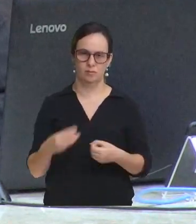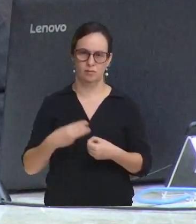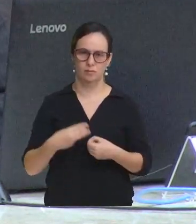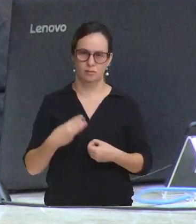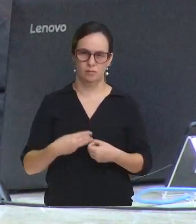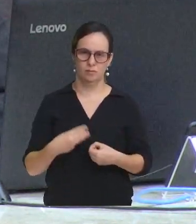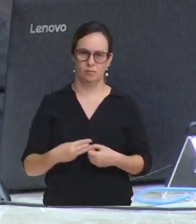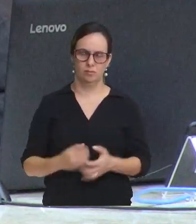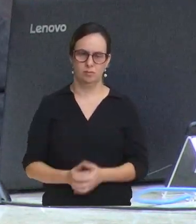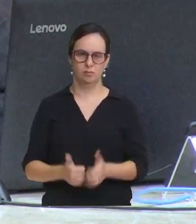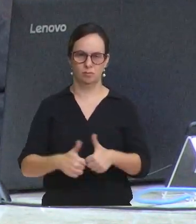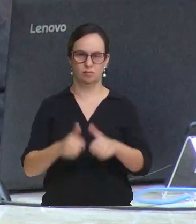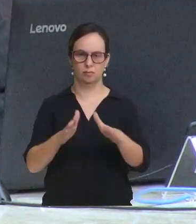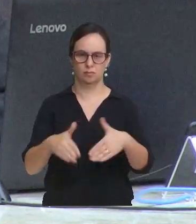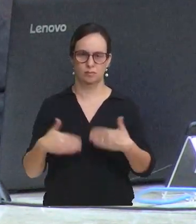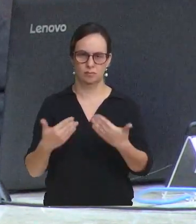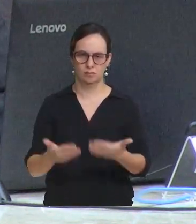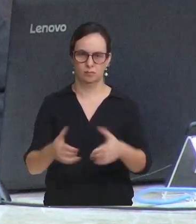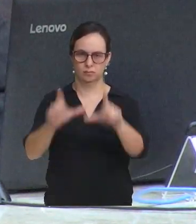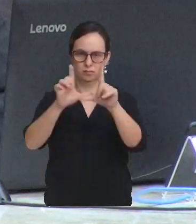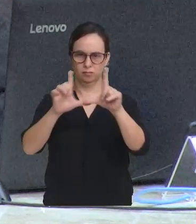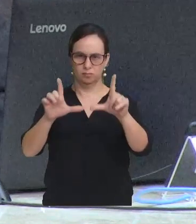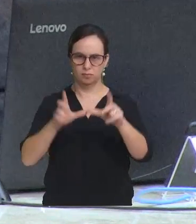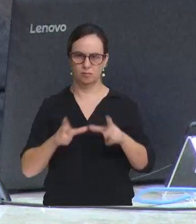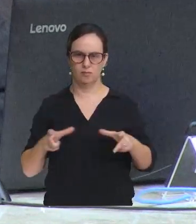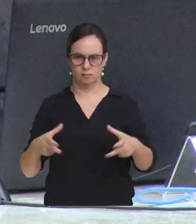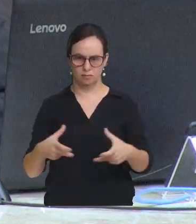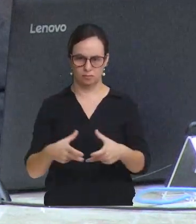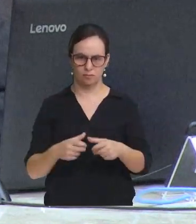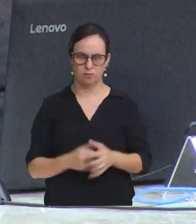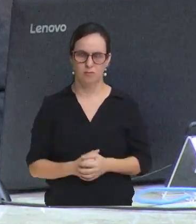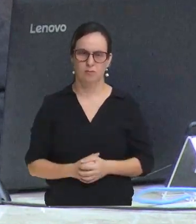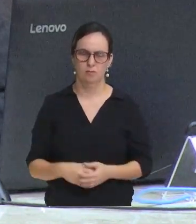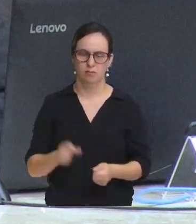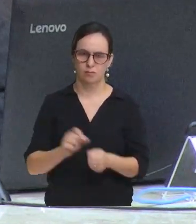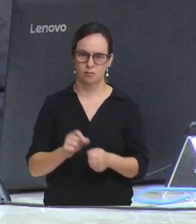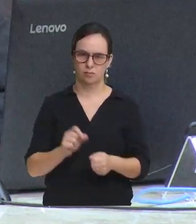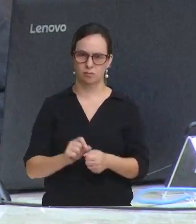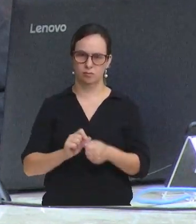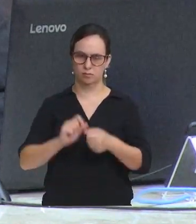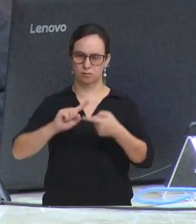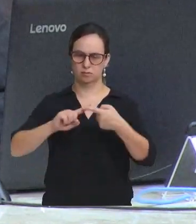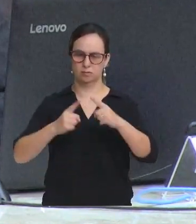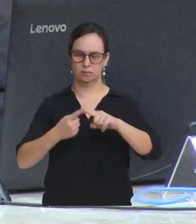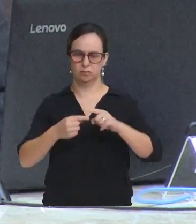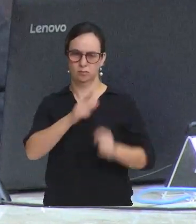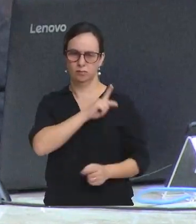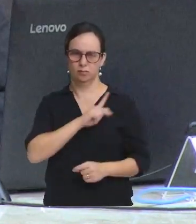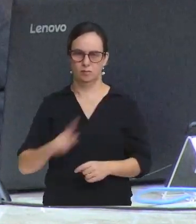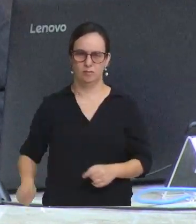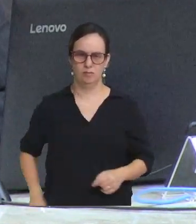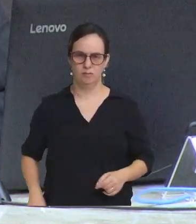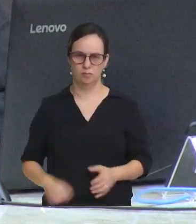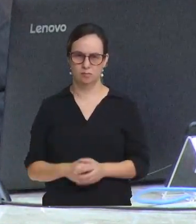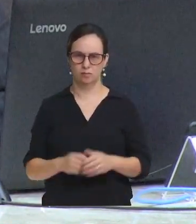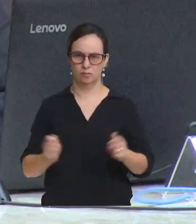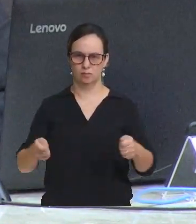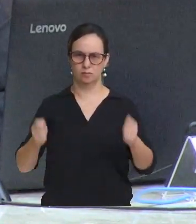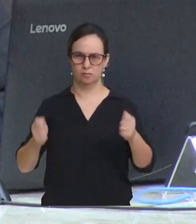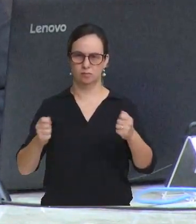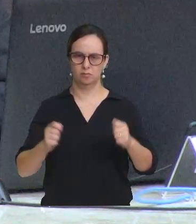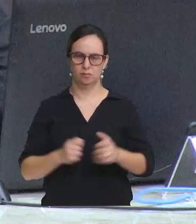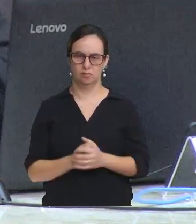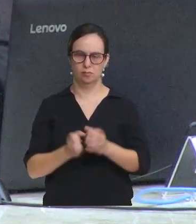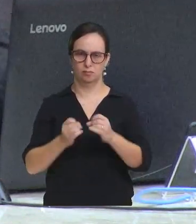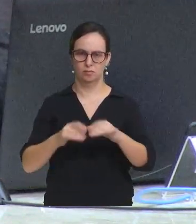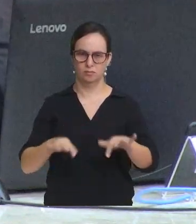TV Câmara com a assinatura desse acordo com a presidência do Tribunal de Contas do Estado de São Paulo.